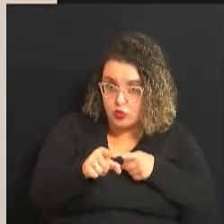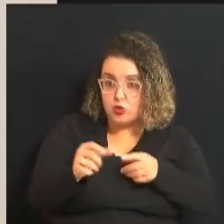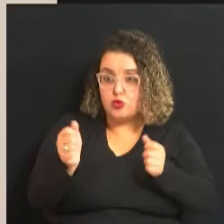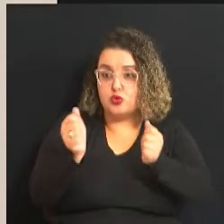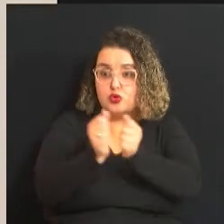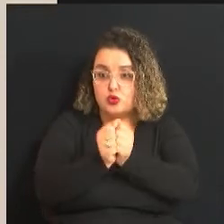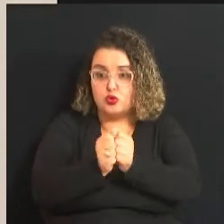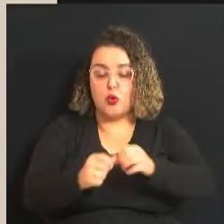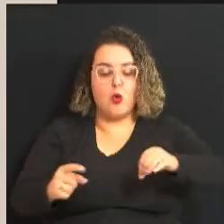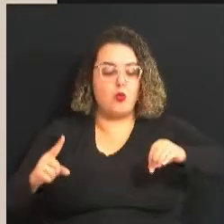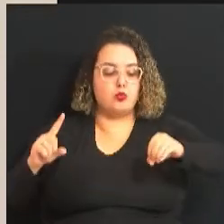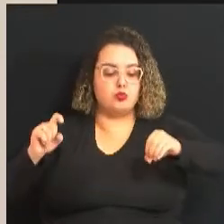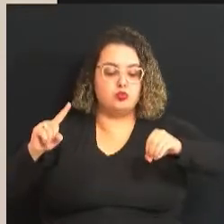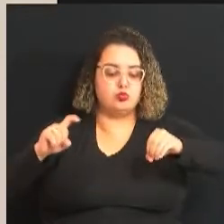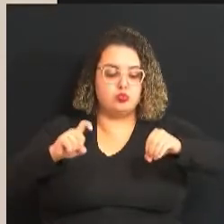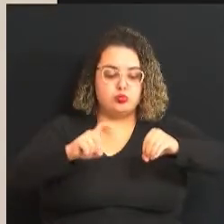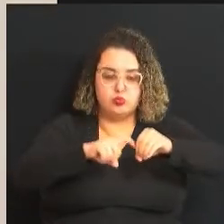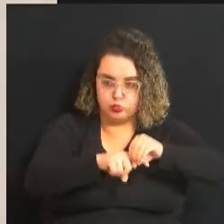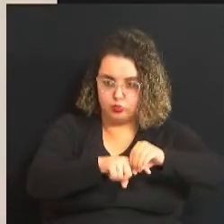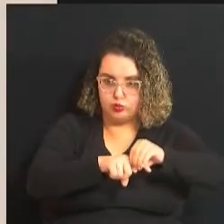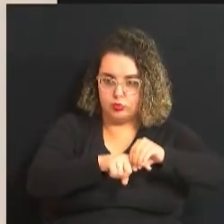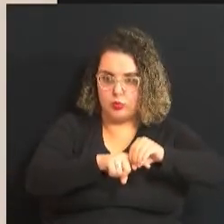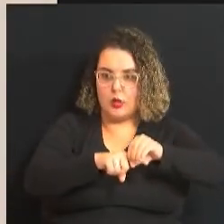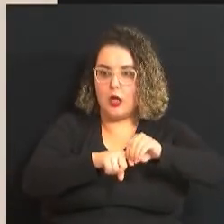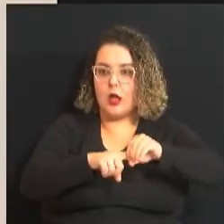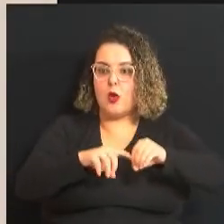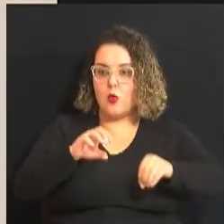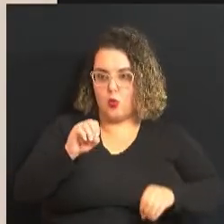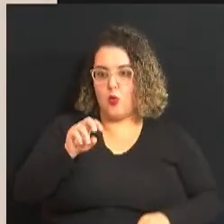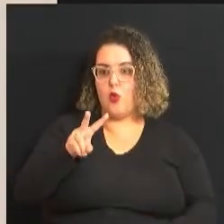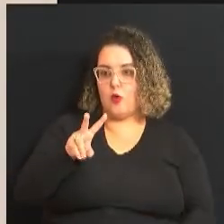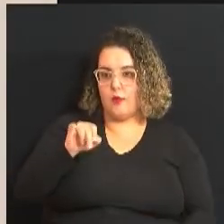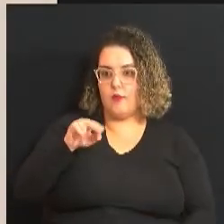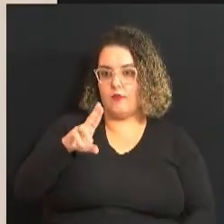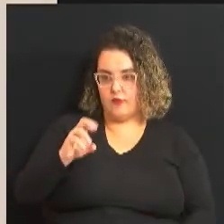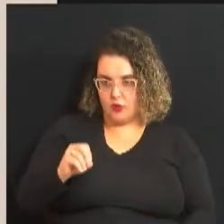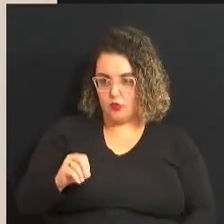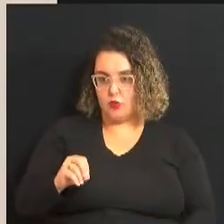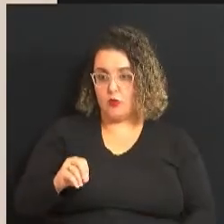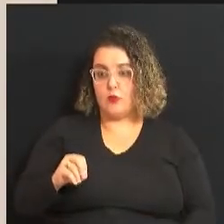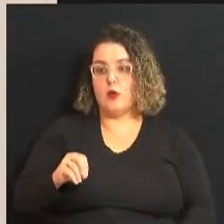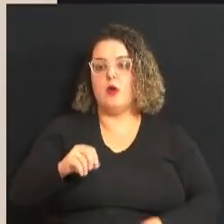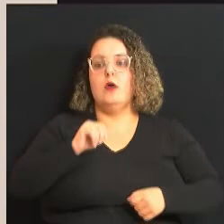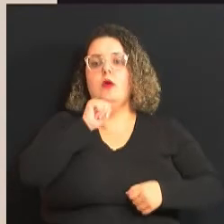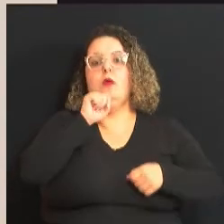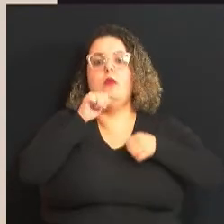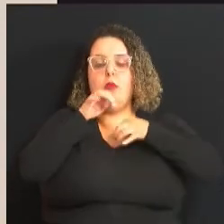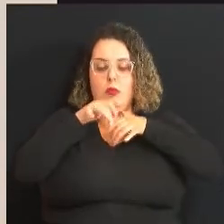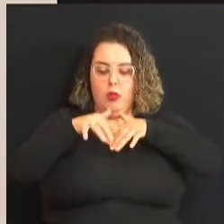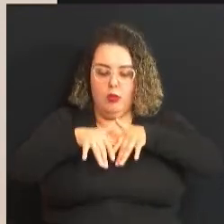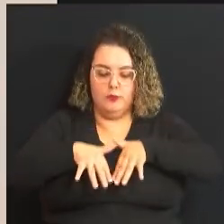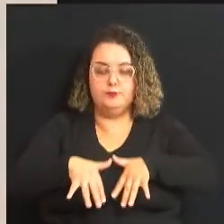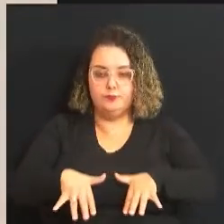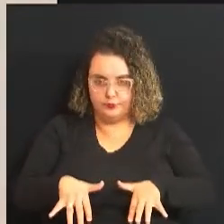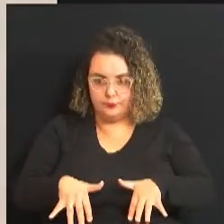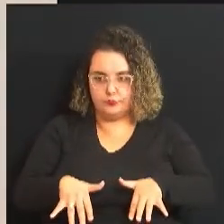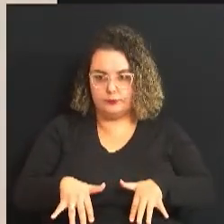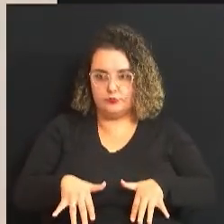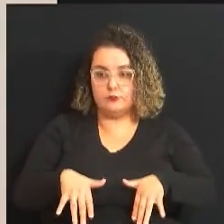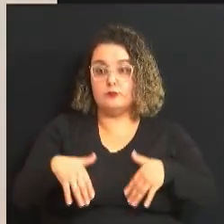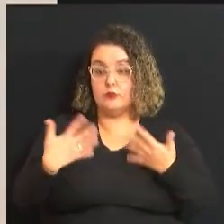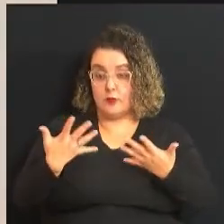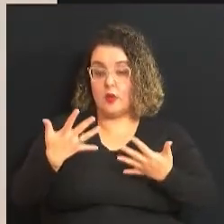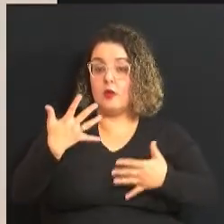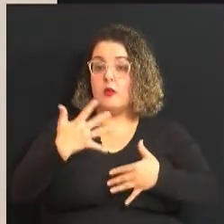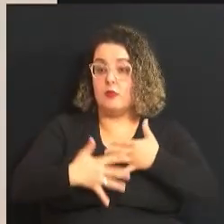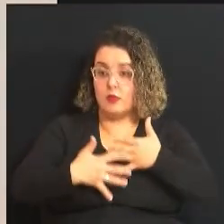esse ovinho, né, que é o espermatozoide mais o óvulo, vai sair junto com esse sangramento, ou seja, vai impedir que essa